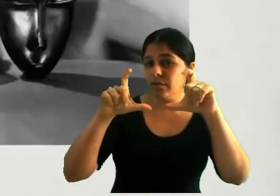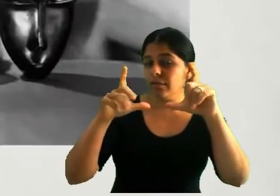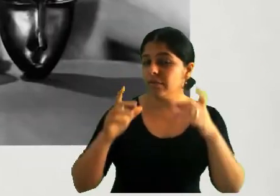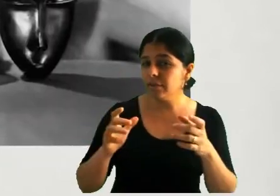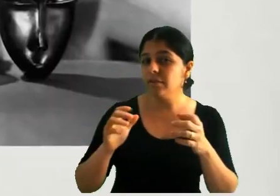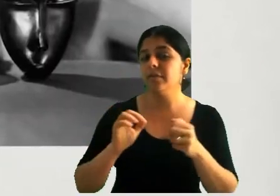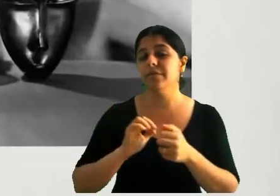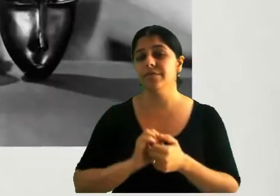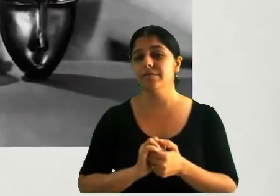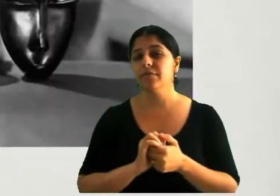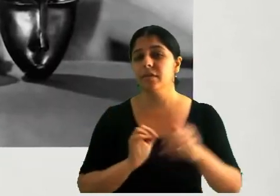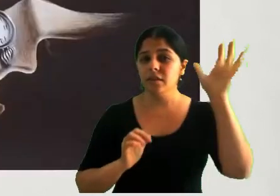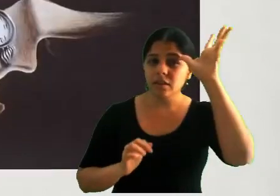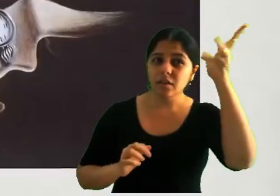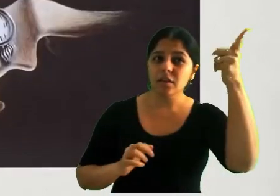fotografia,